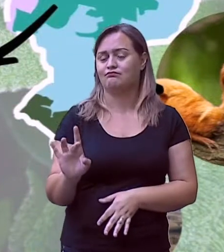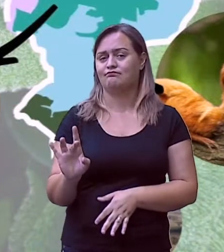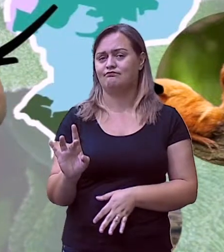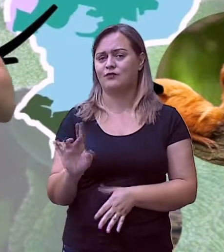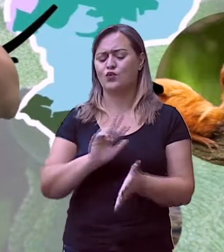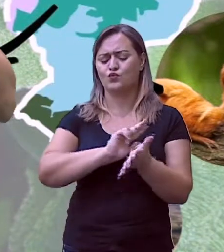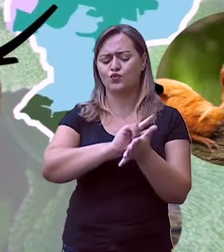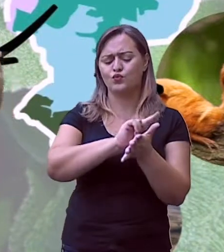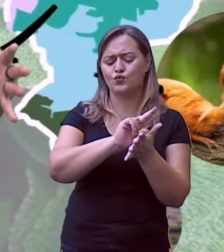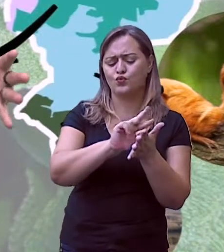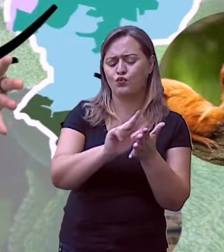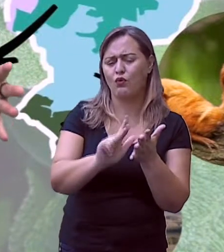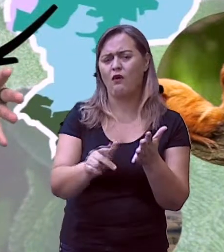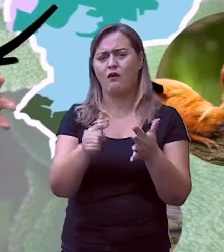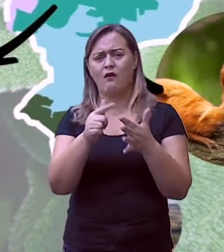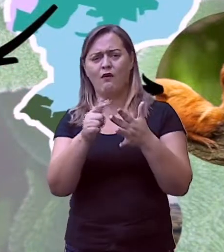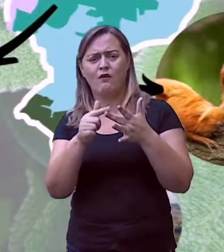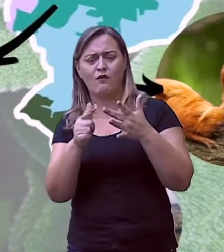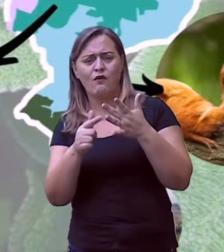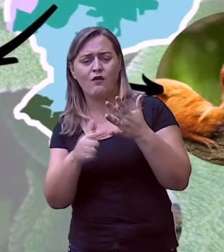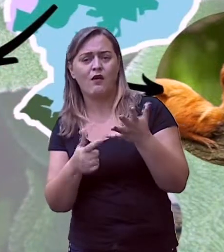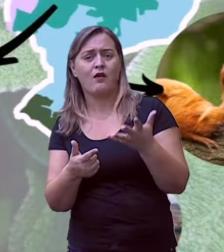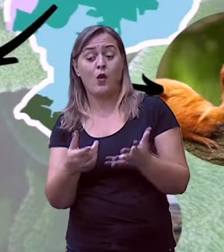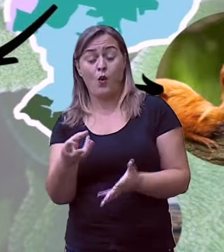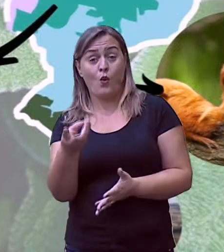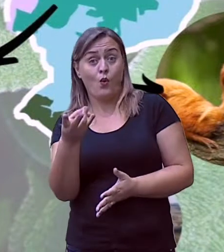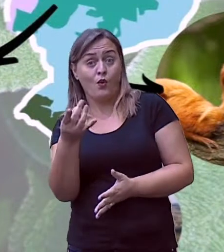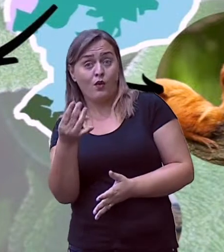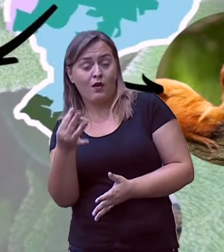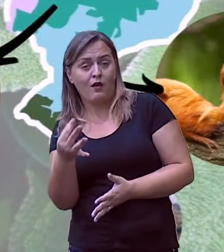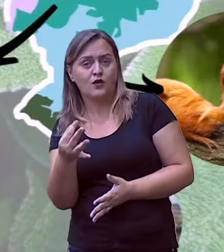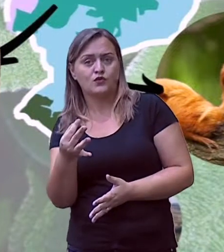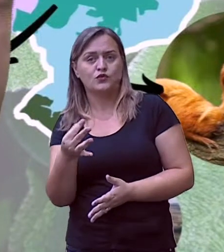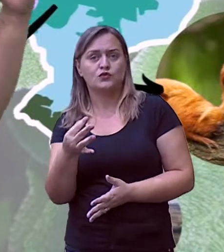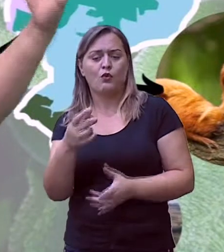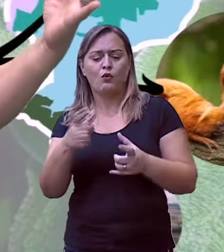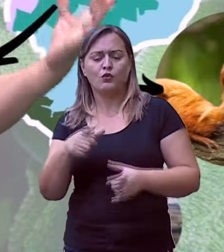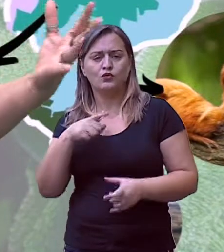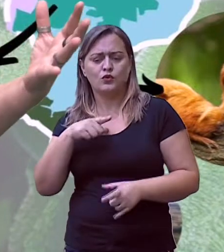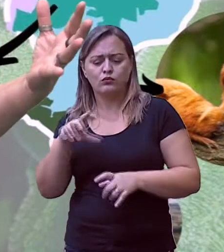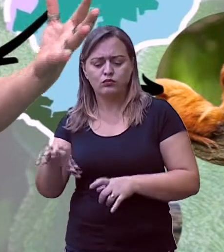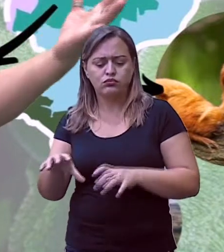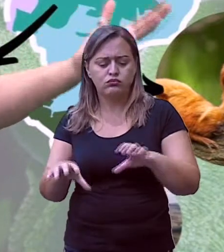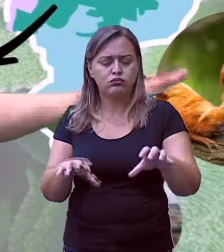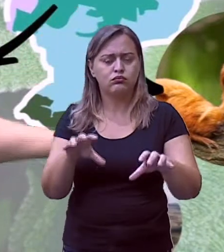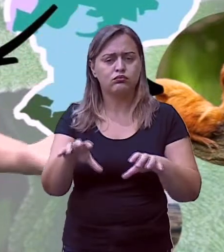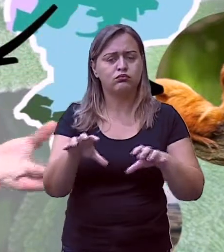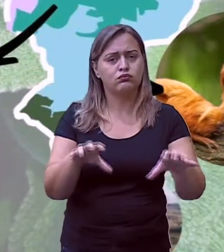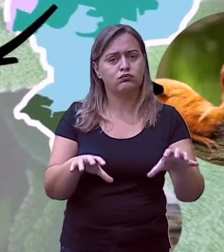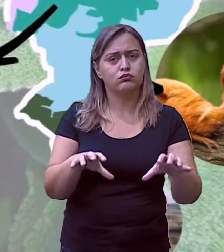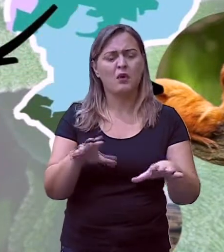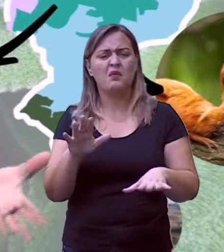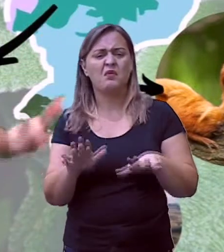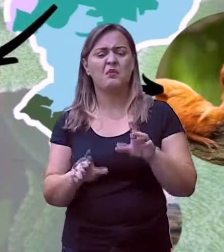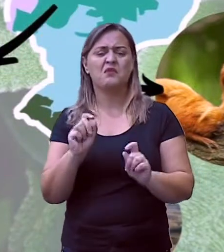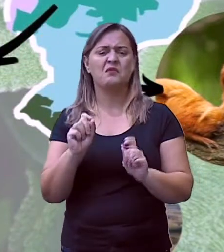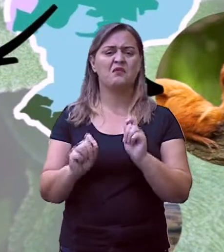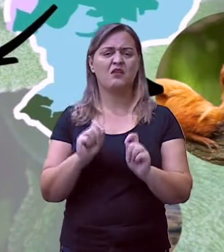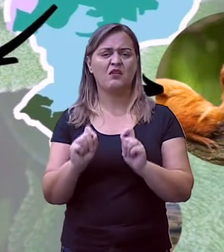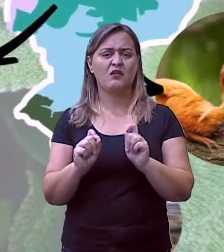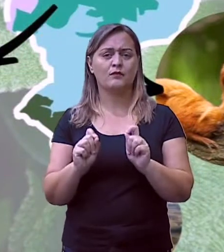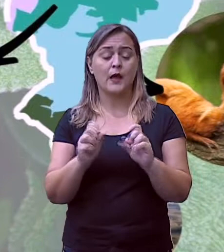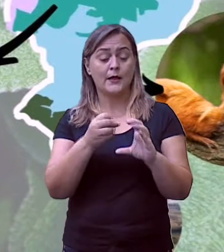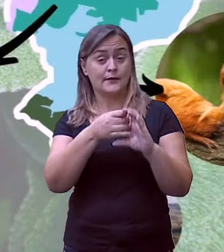de espécies e a quantidade de indivíduos de cada uma delas em um ecossistema depende das características